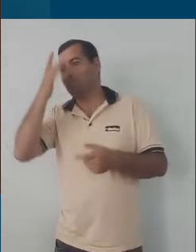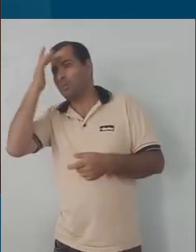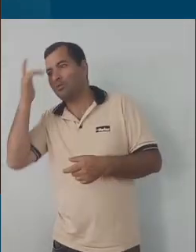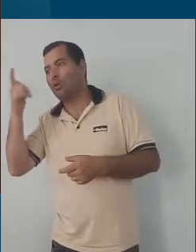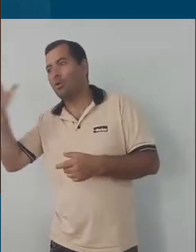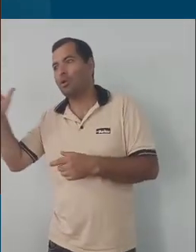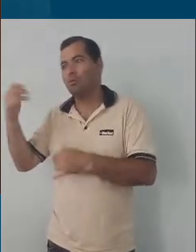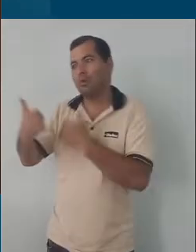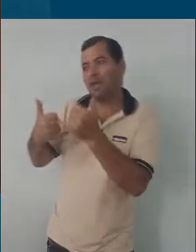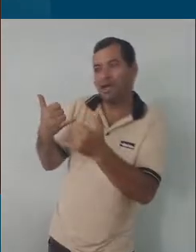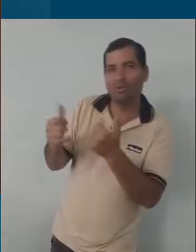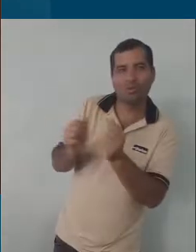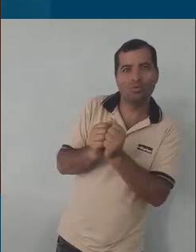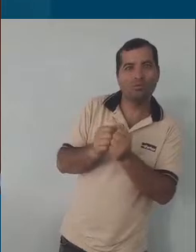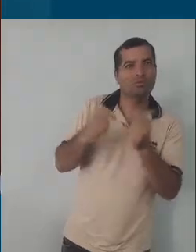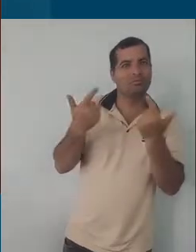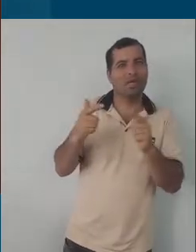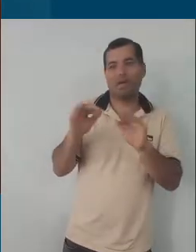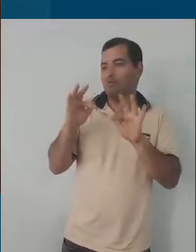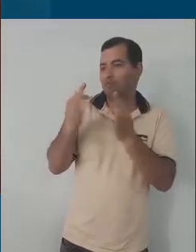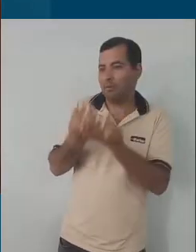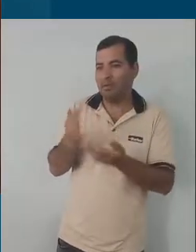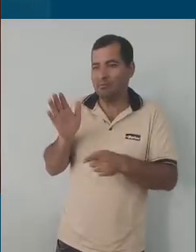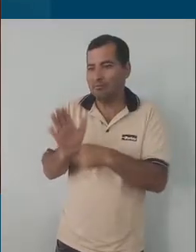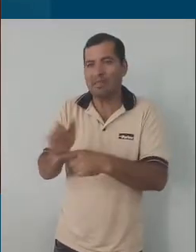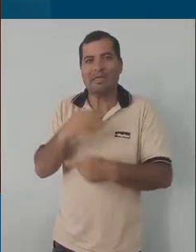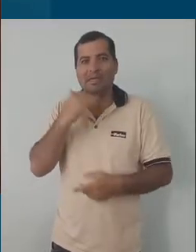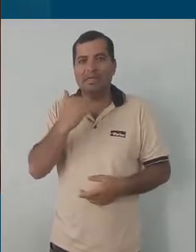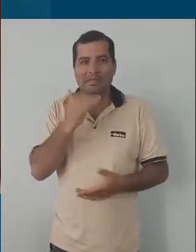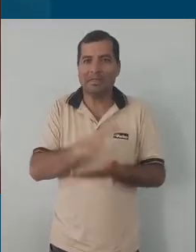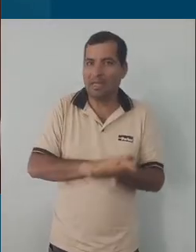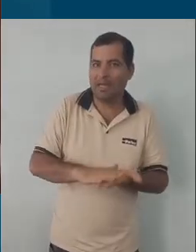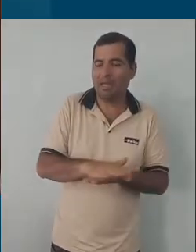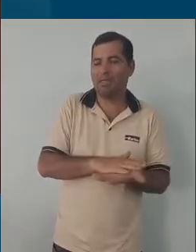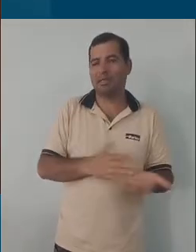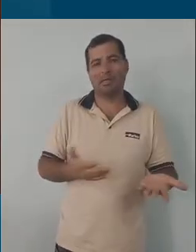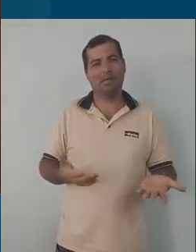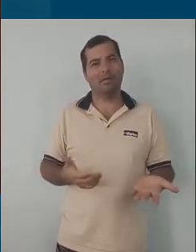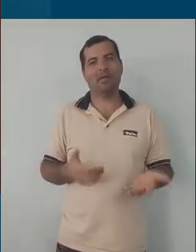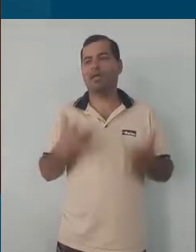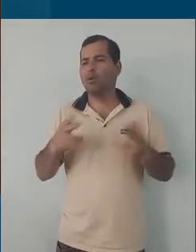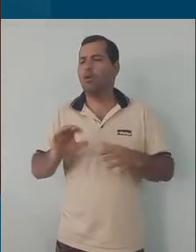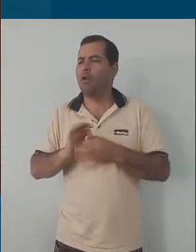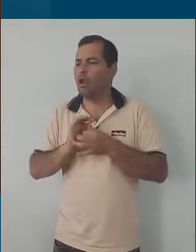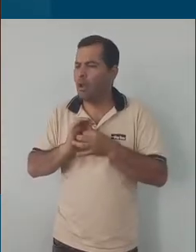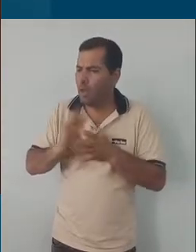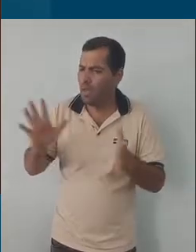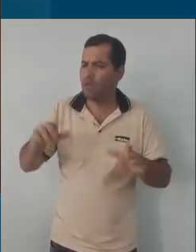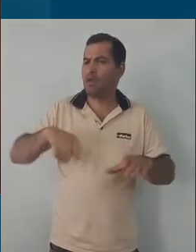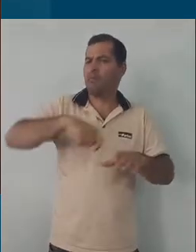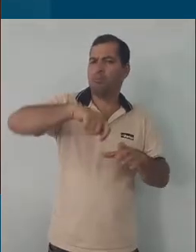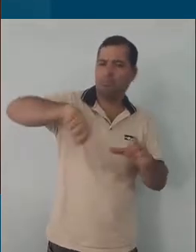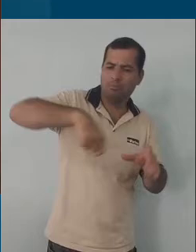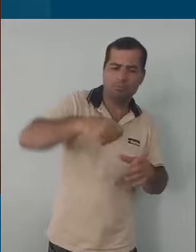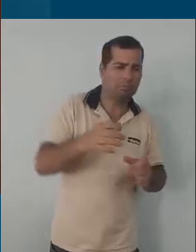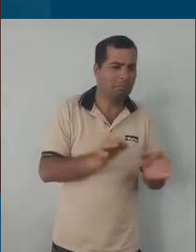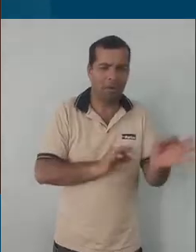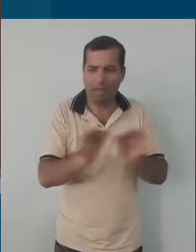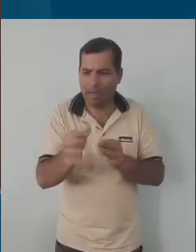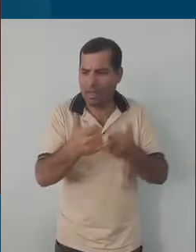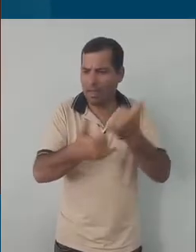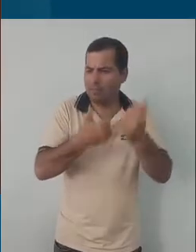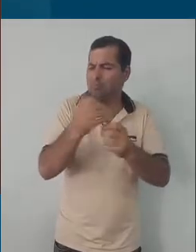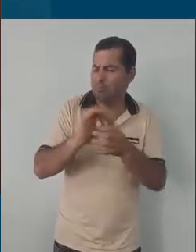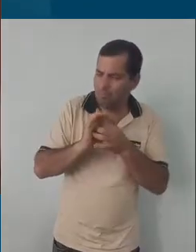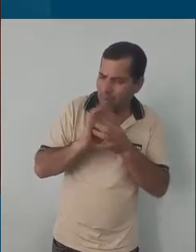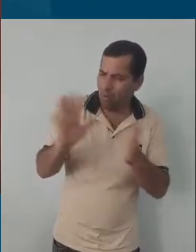uma família que disponibilizou, que deixou brincar com as panelas, com as coisas lá da cozinha, que deixou brincar com